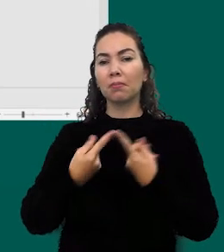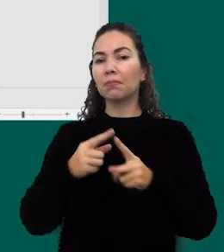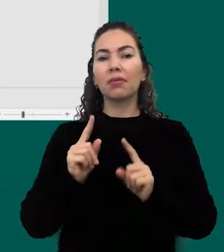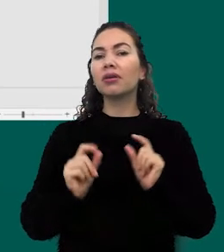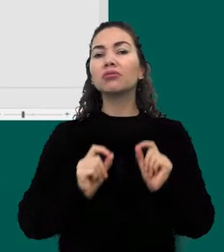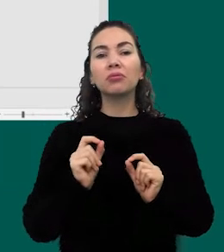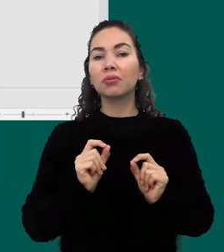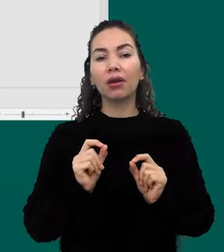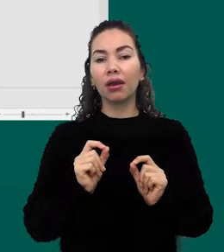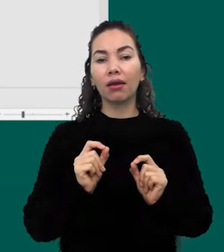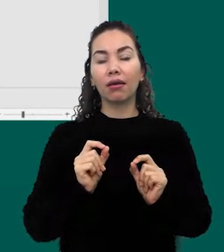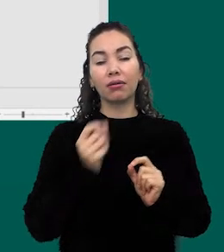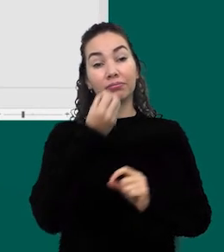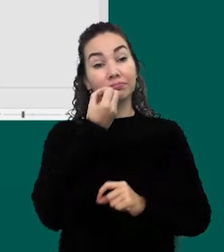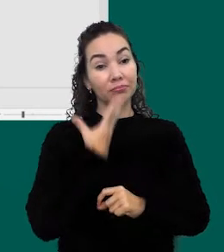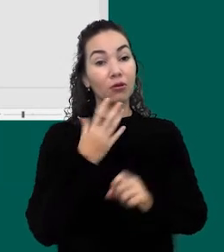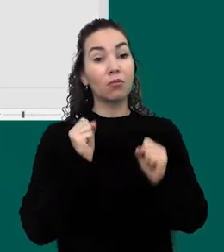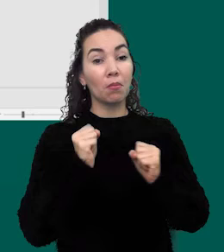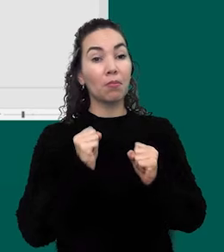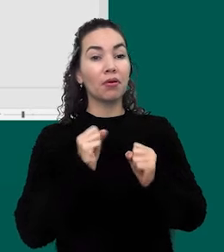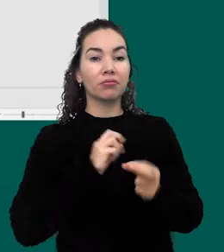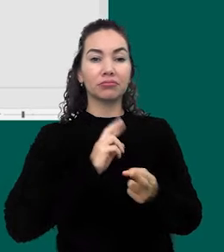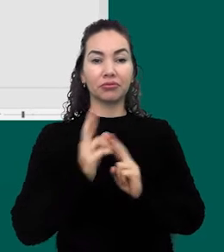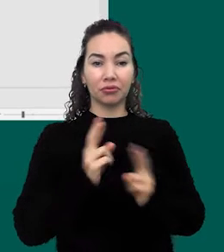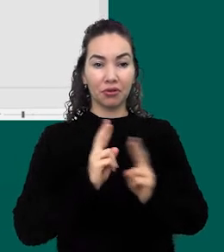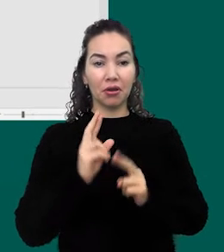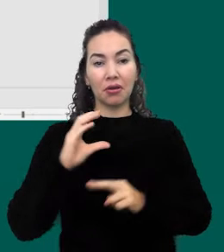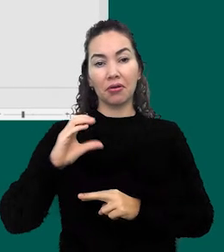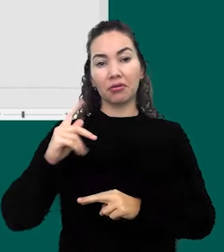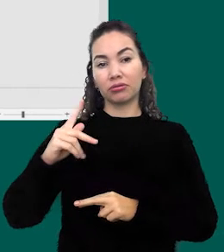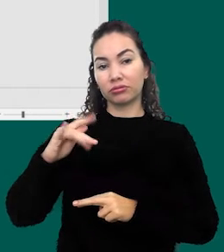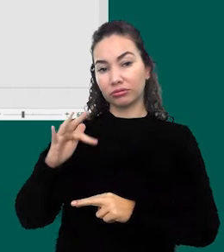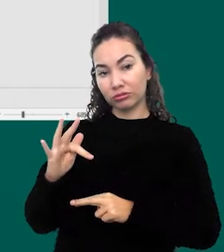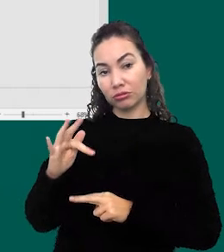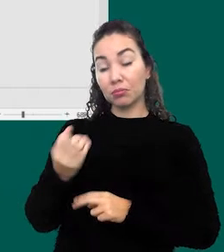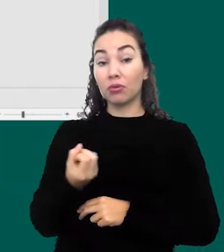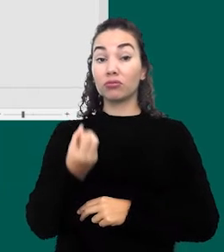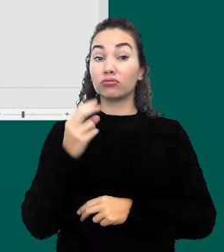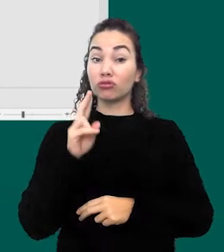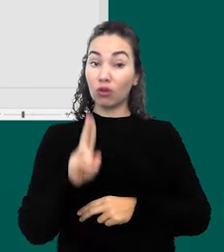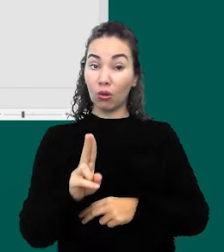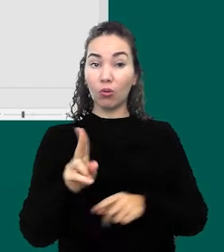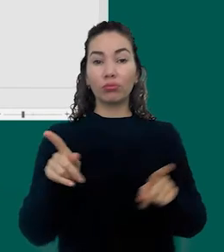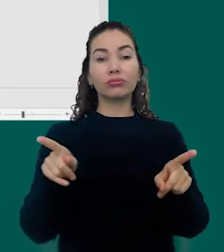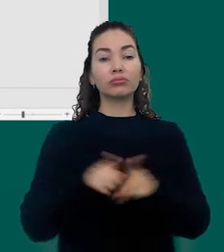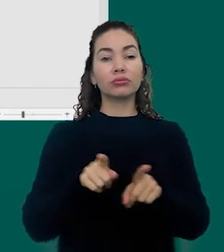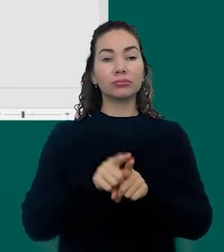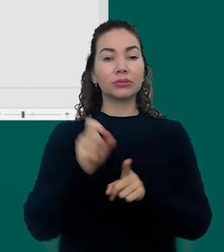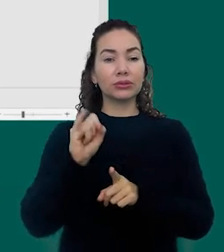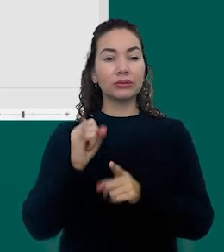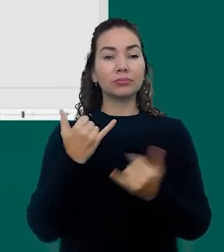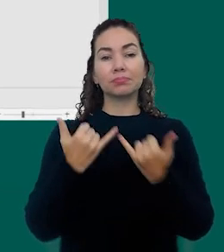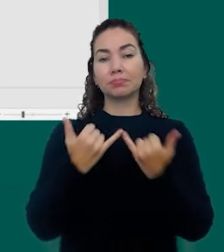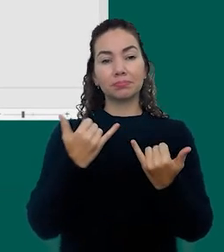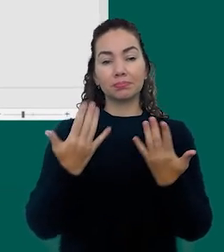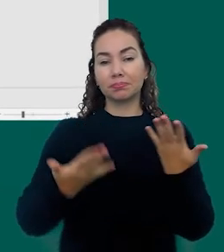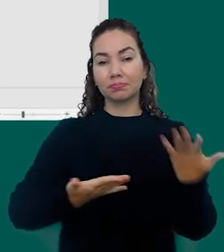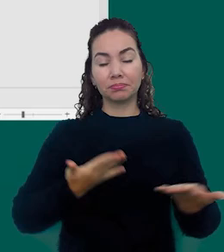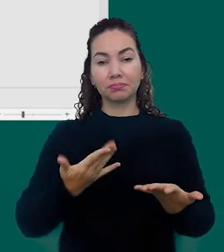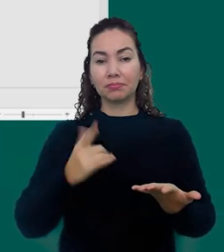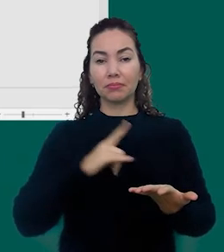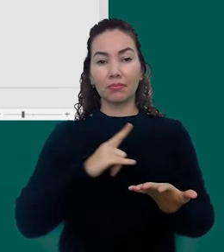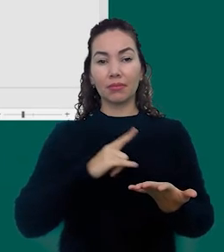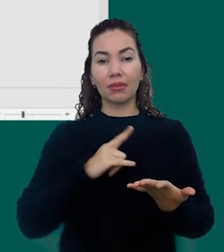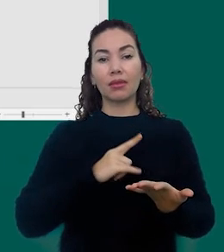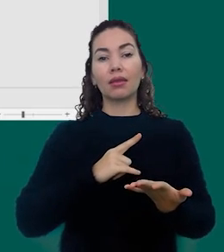alerta são essas? Bom, pode estar relacionado ao nosso CPF, ou até mesmo se nós, por exemplo, enviamos a